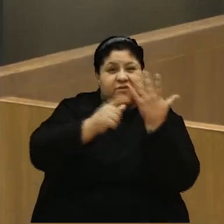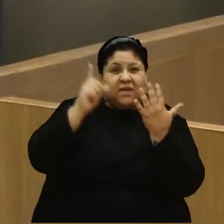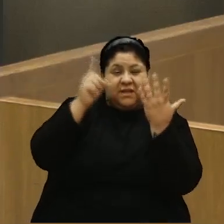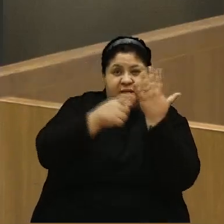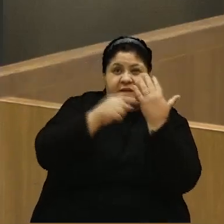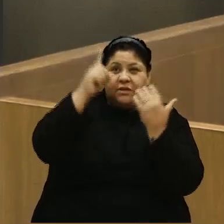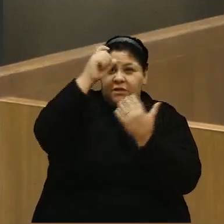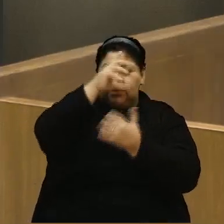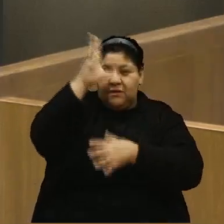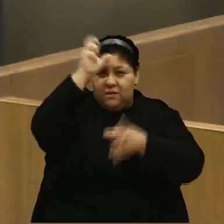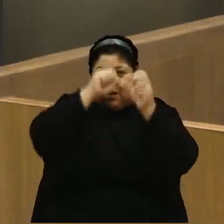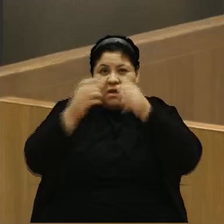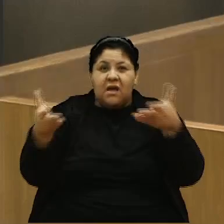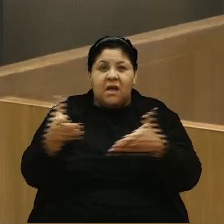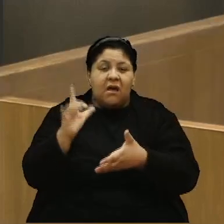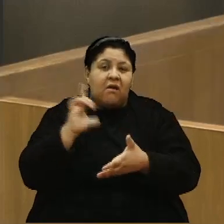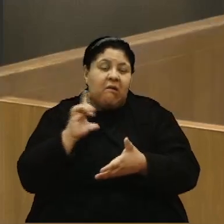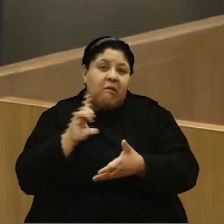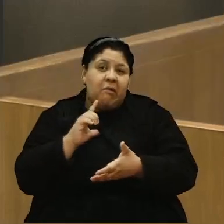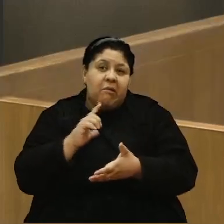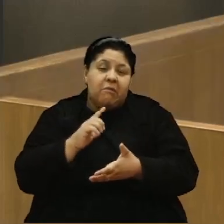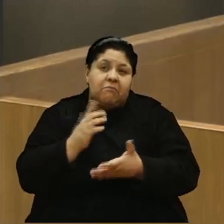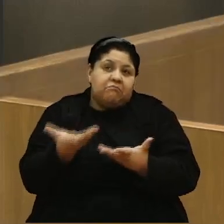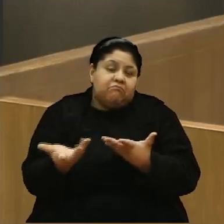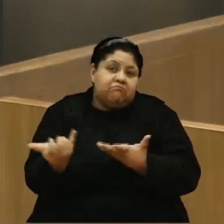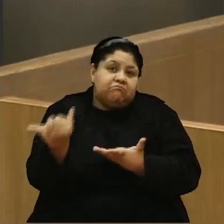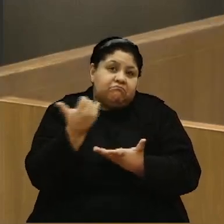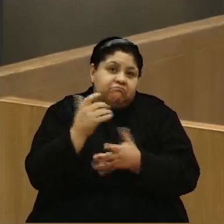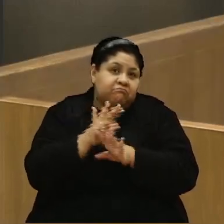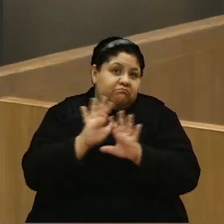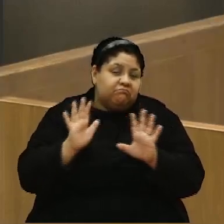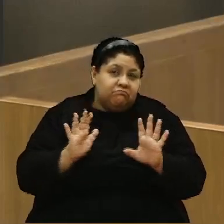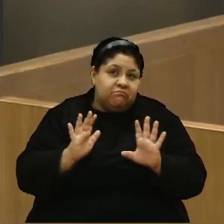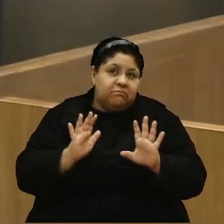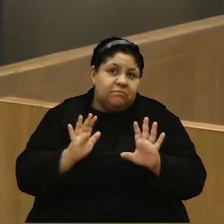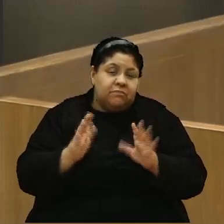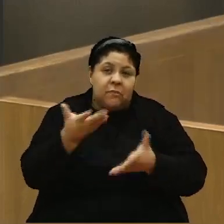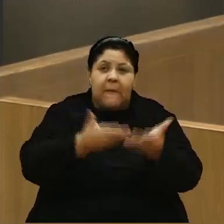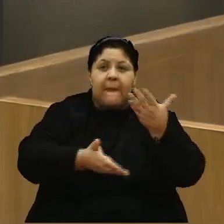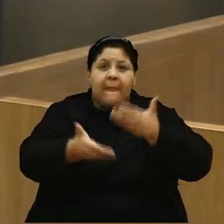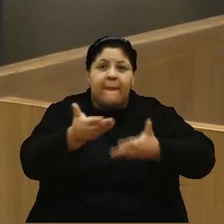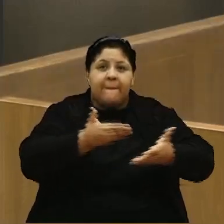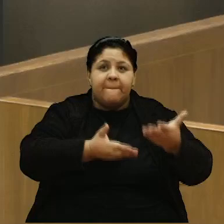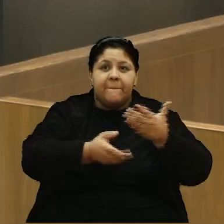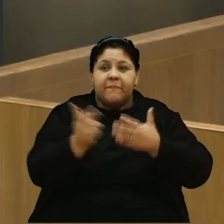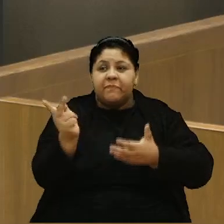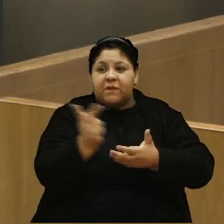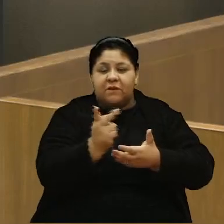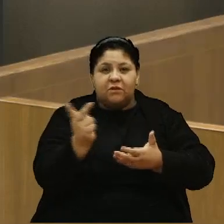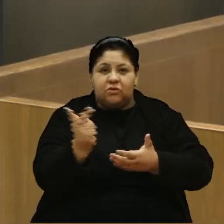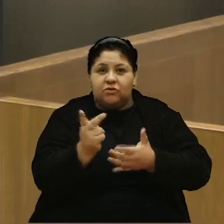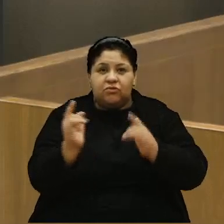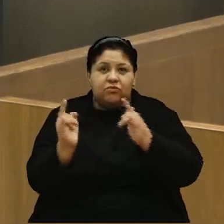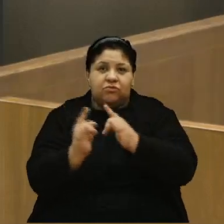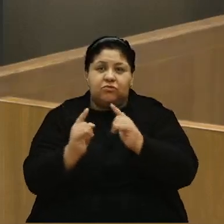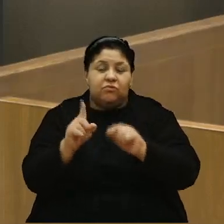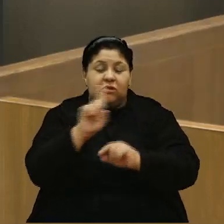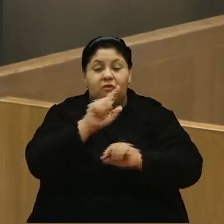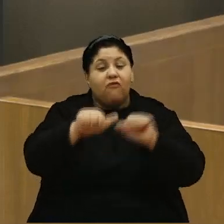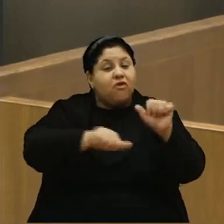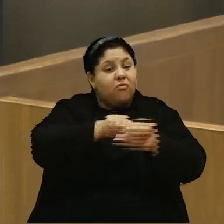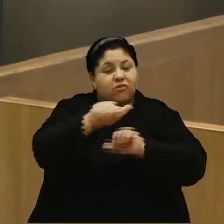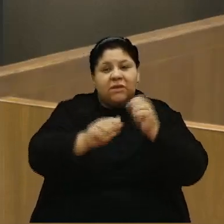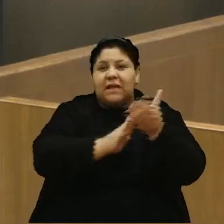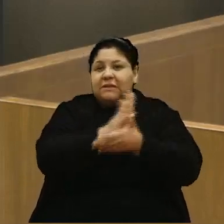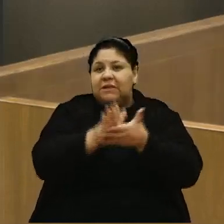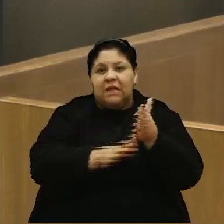que agora a gente tem orientação aí, né, que provavelmente os atendimentos do Cined irão para lá. Não foi reformulado nada na